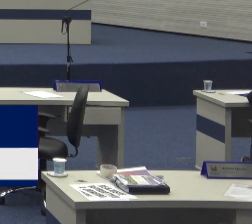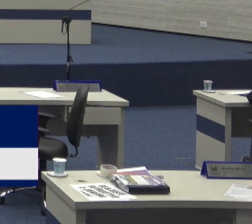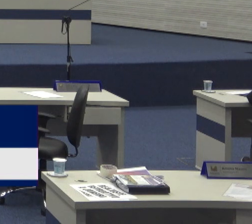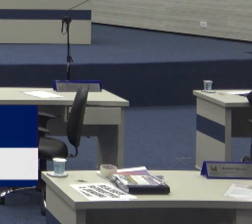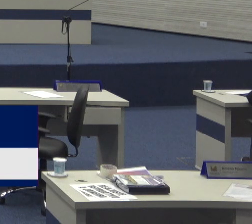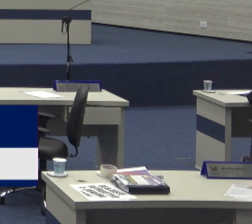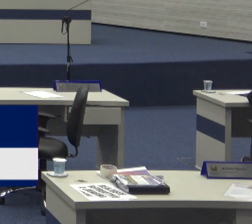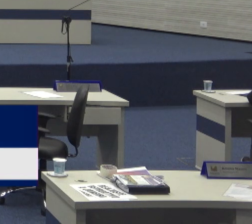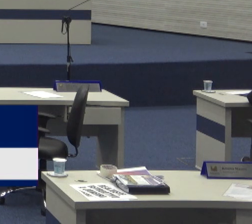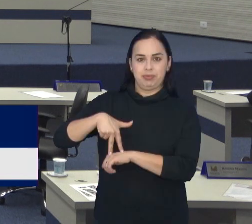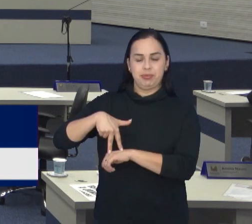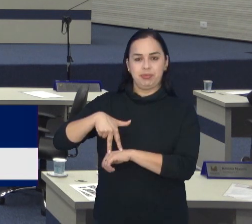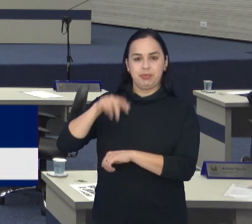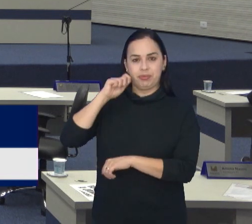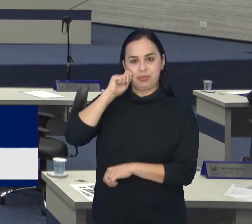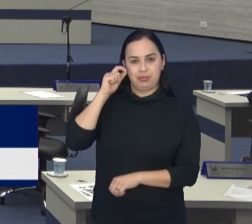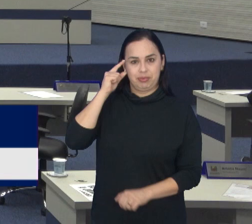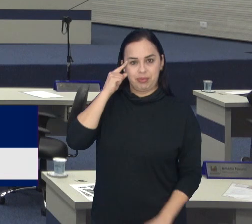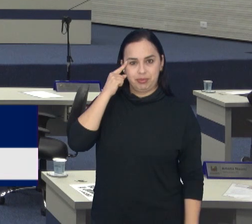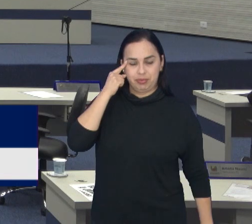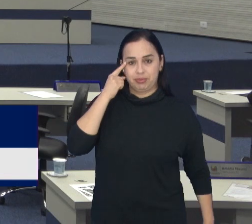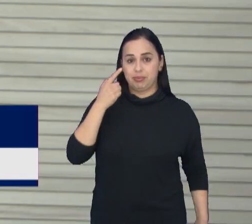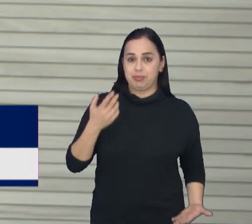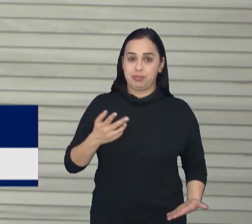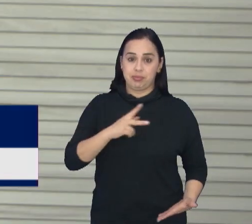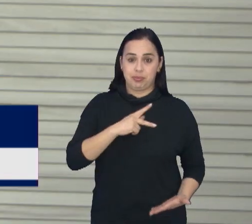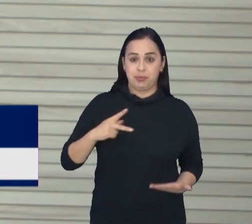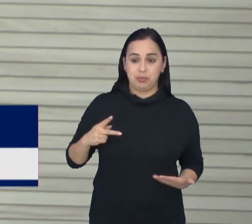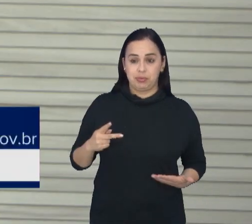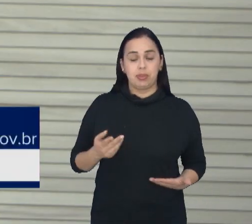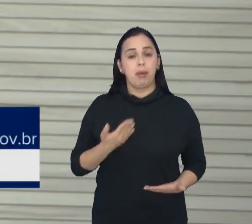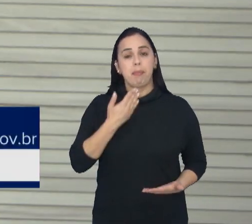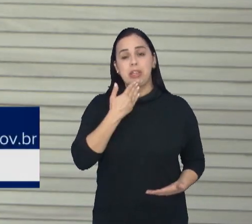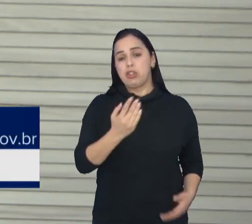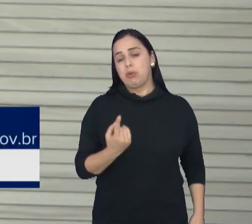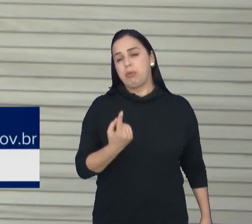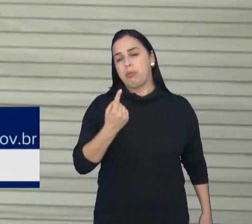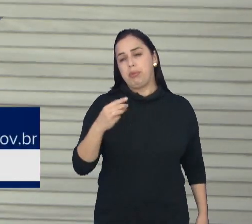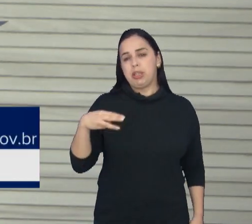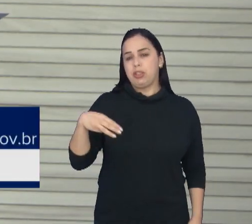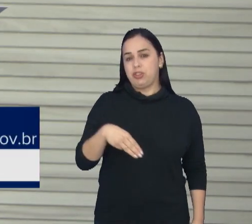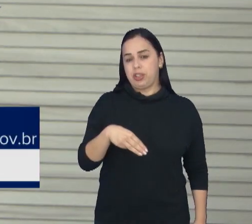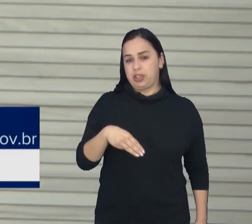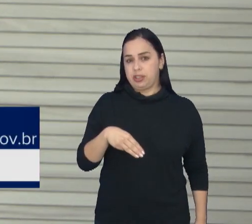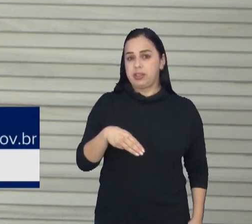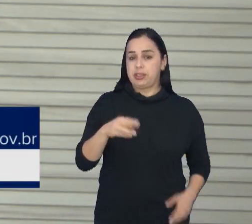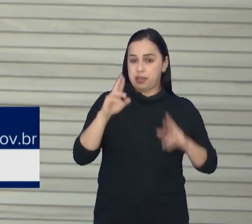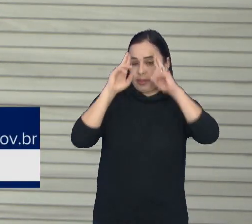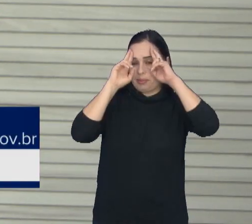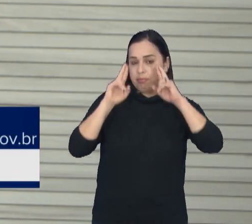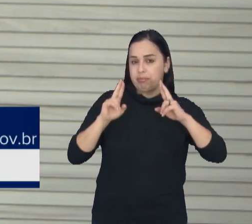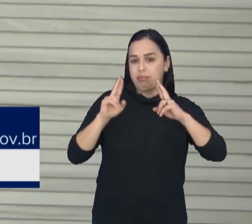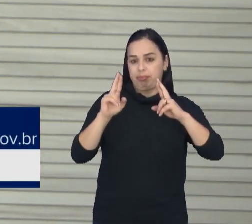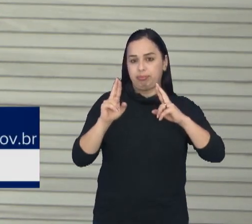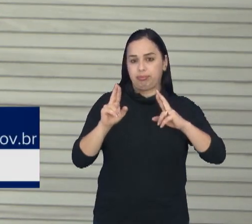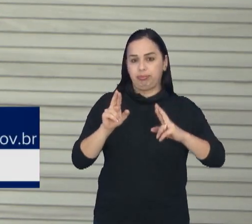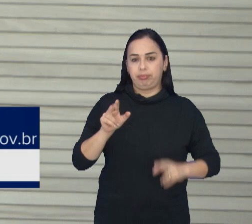Com a palavra, a vereadora Amélia Naomi. Senhor presidente, para pedir um minuto de silêncio